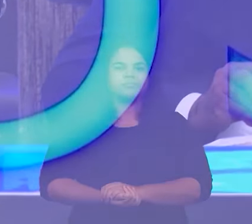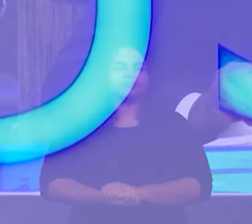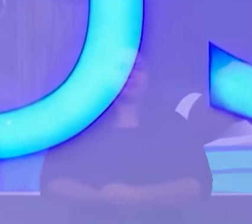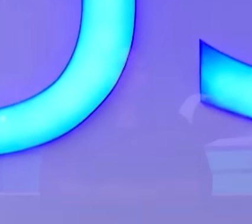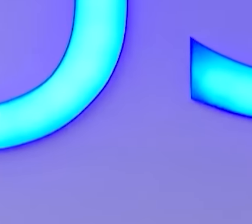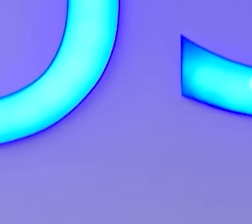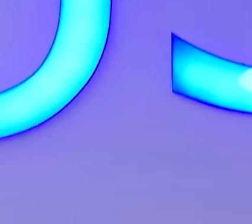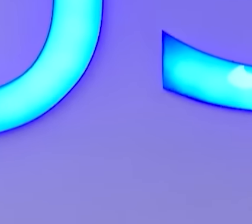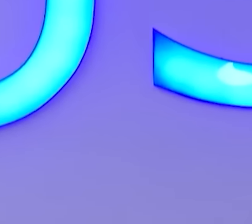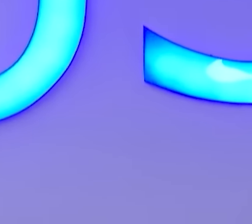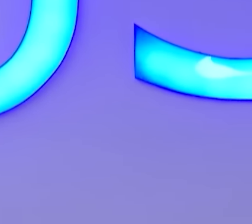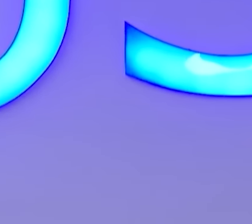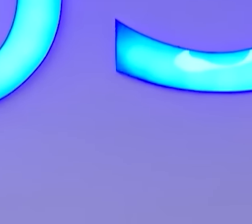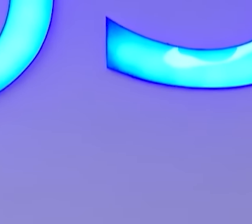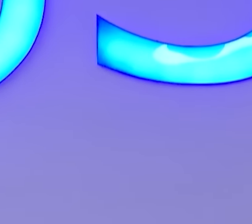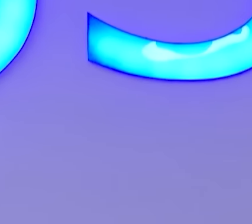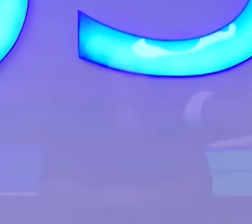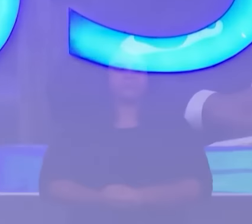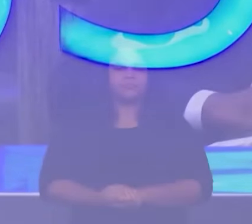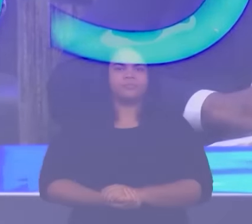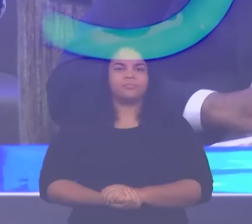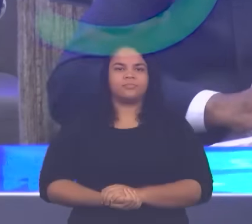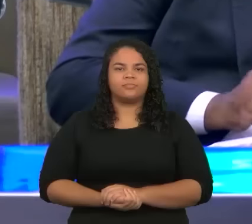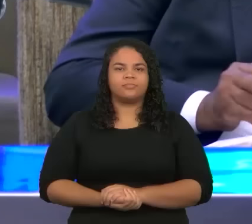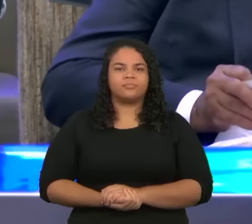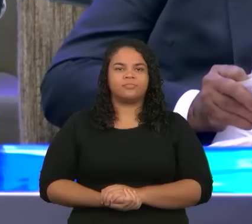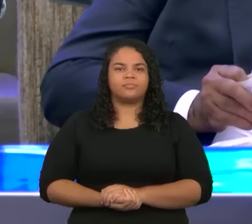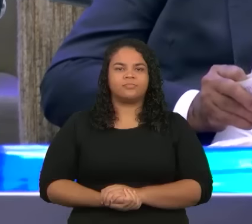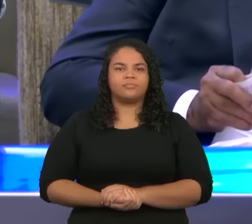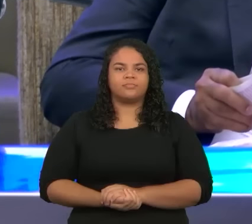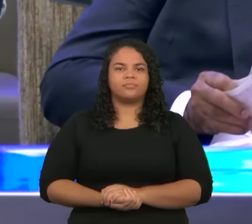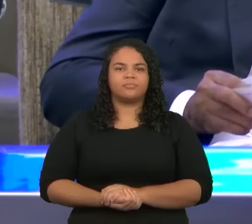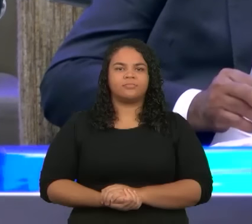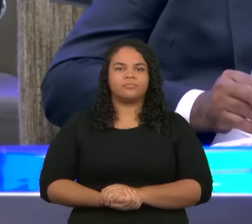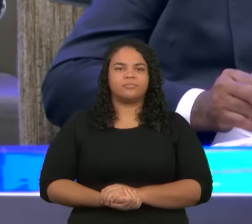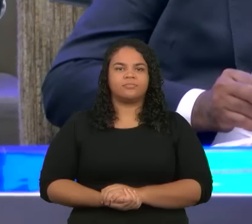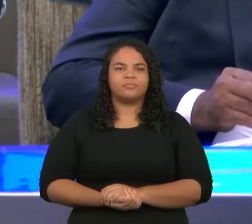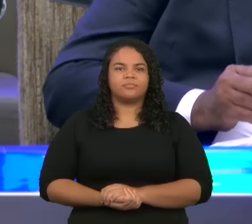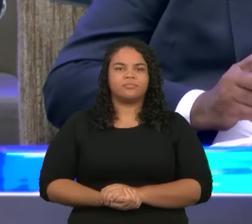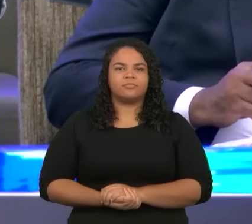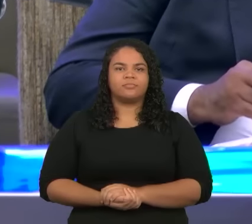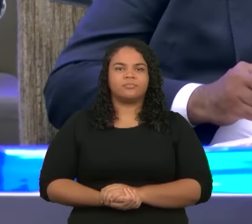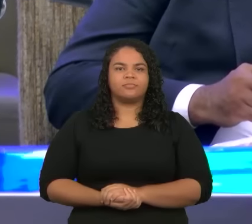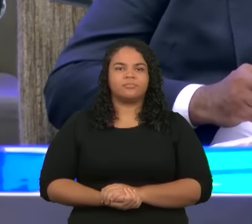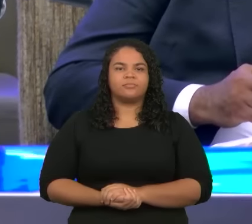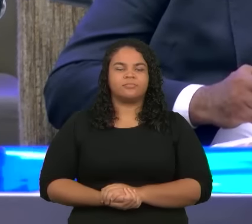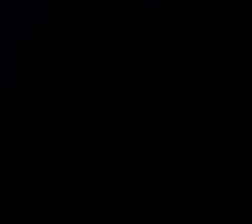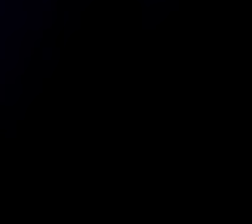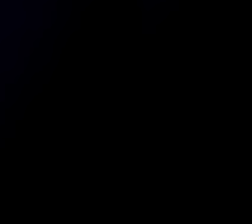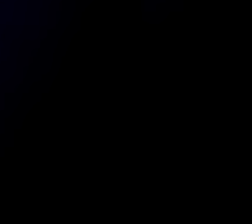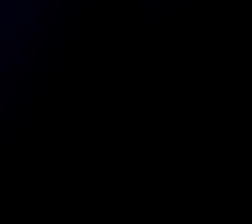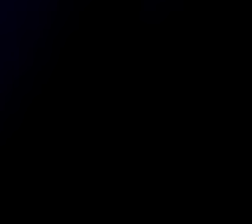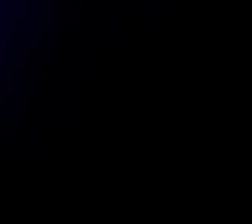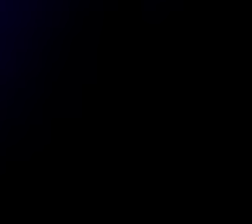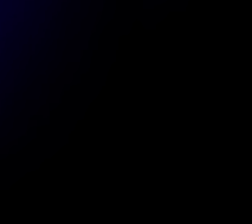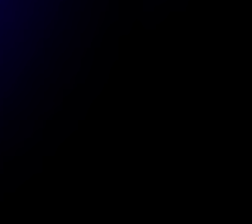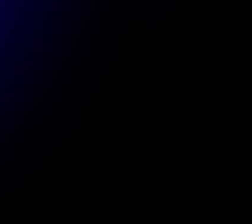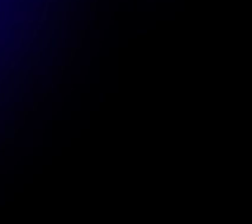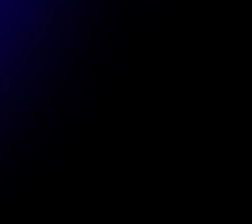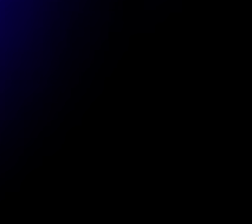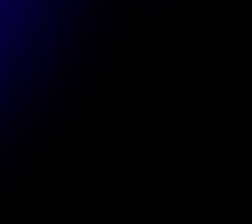43 onde nós lemos palavra do senhor eh e nos